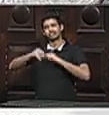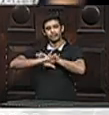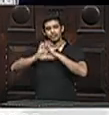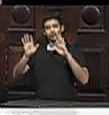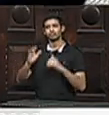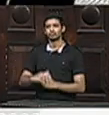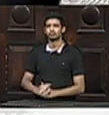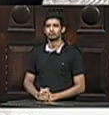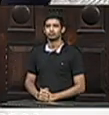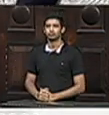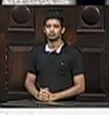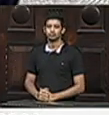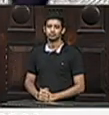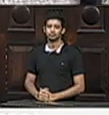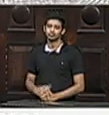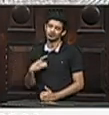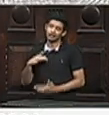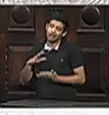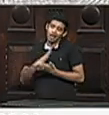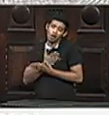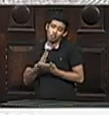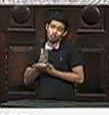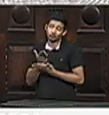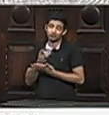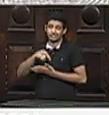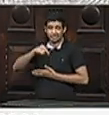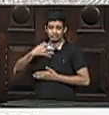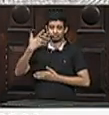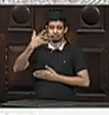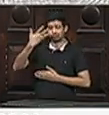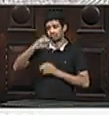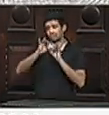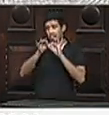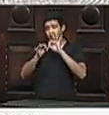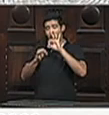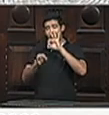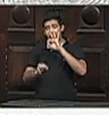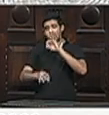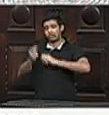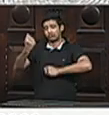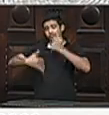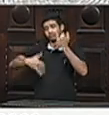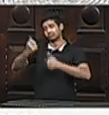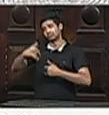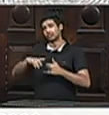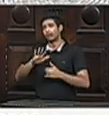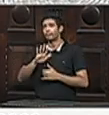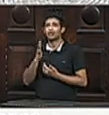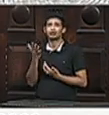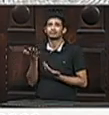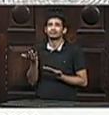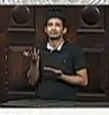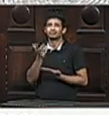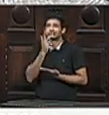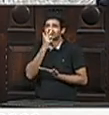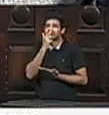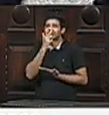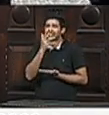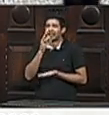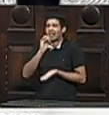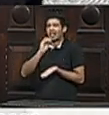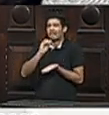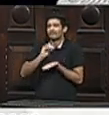que é do CETERJ, que estão aqui nas galerias e que estão à disposição até para